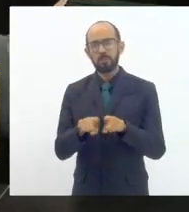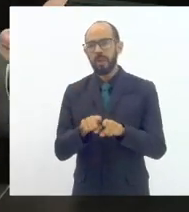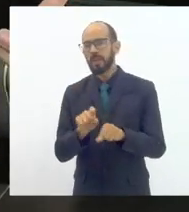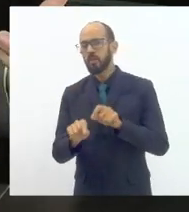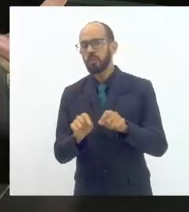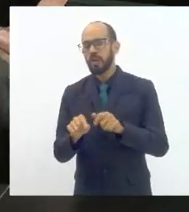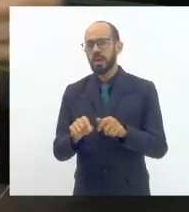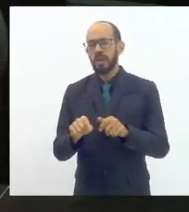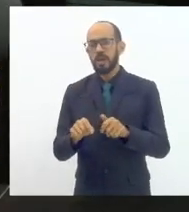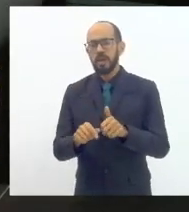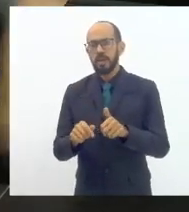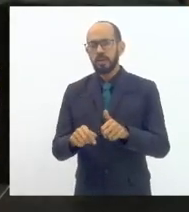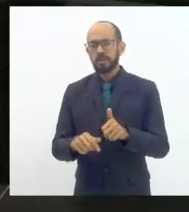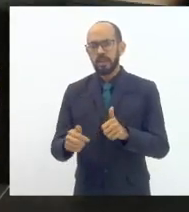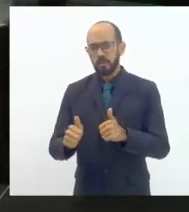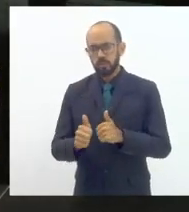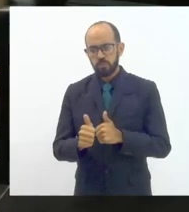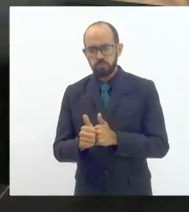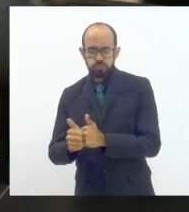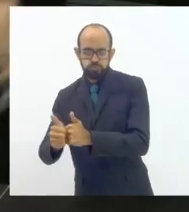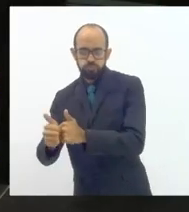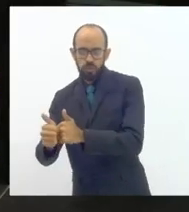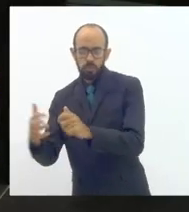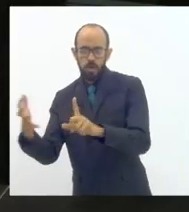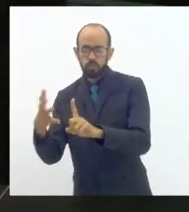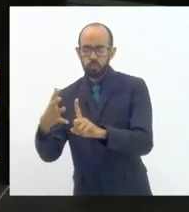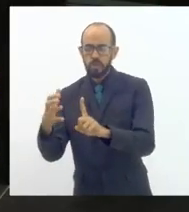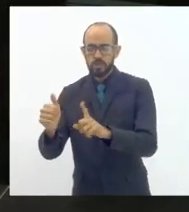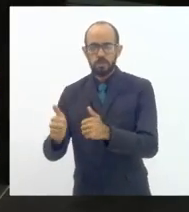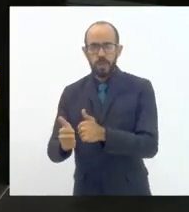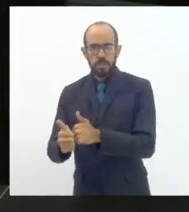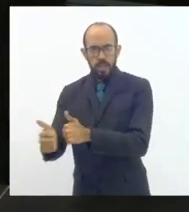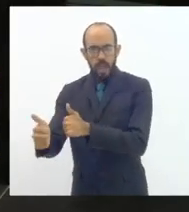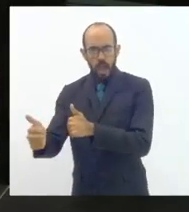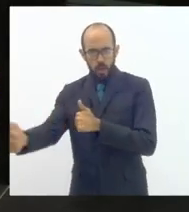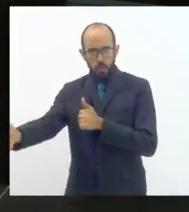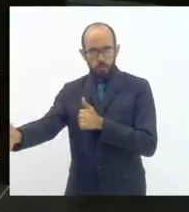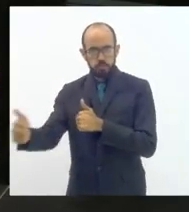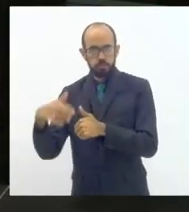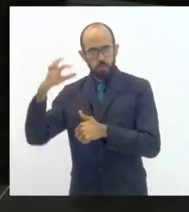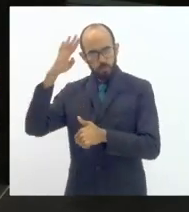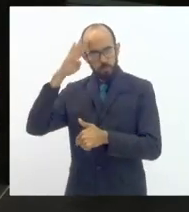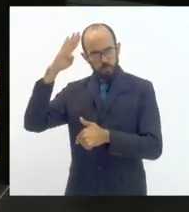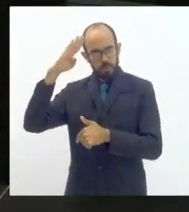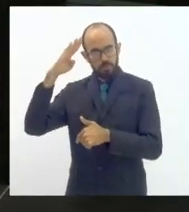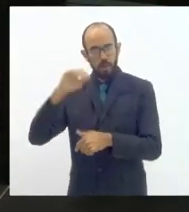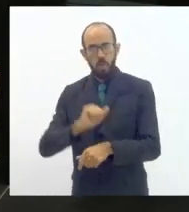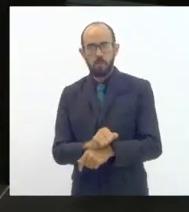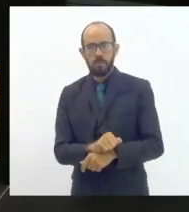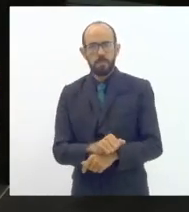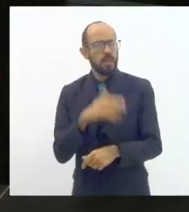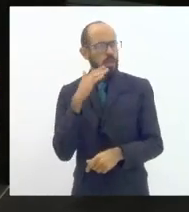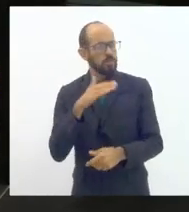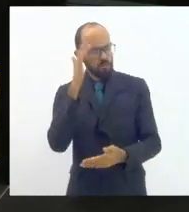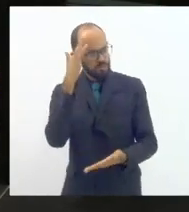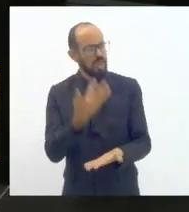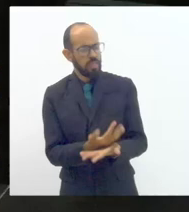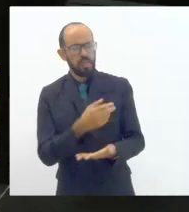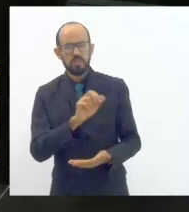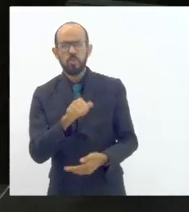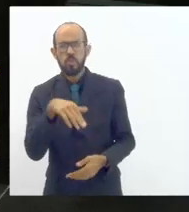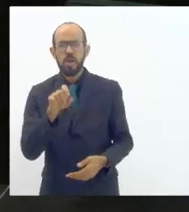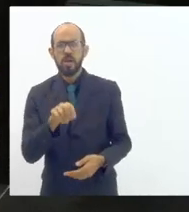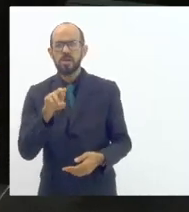forma também. E as formações que vocês vão ter ao longo dessa semana são muito especiais. Tenho certeza que o Anderson, a Dani, todo o